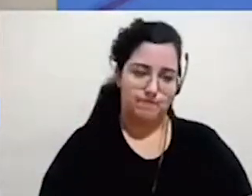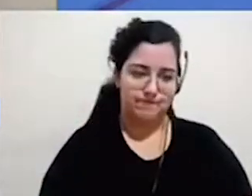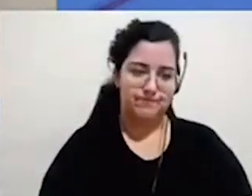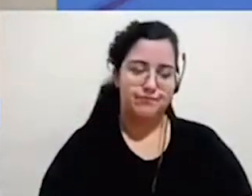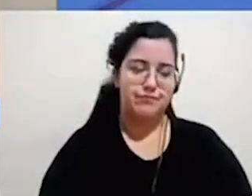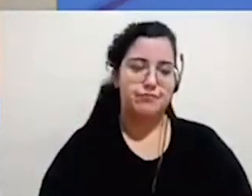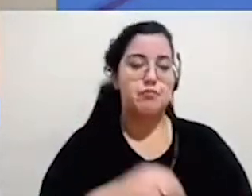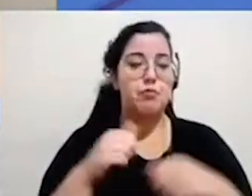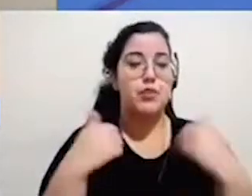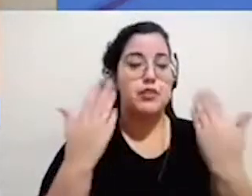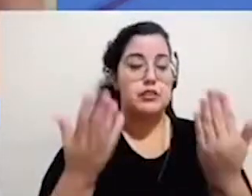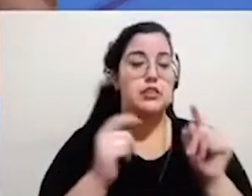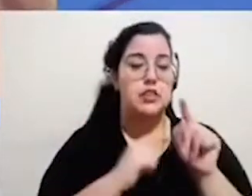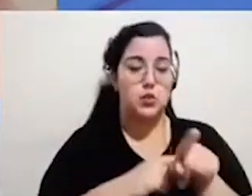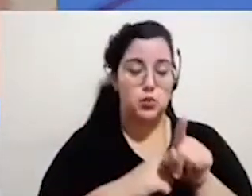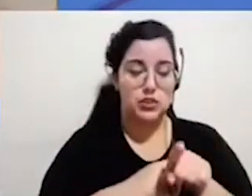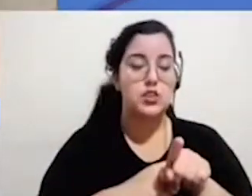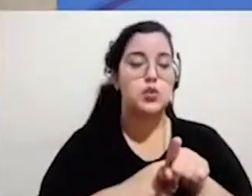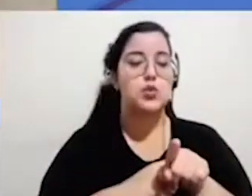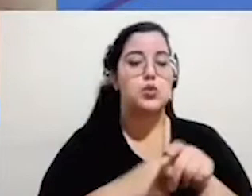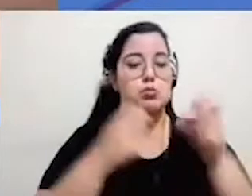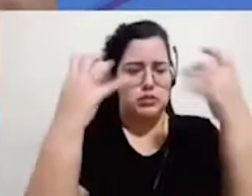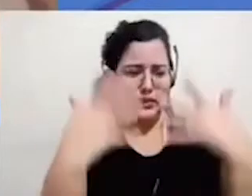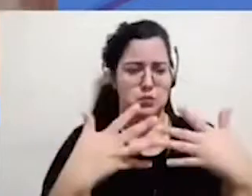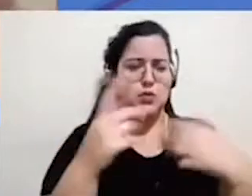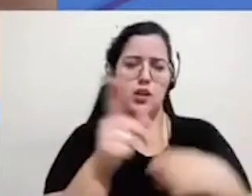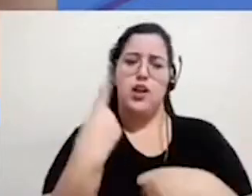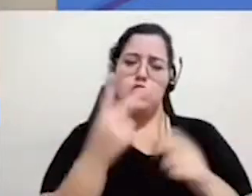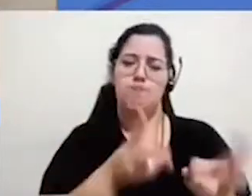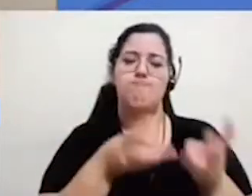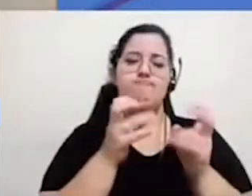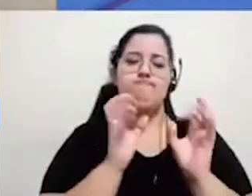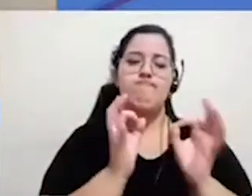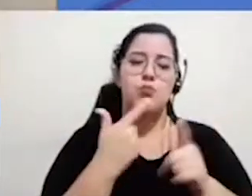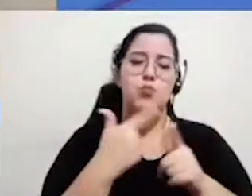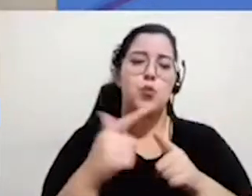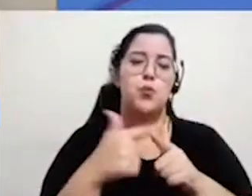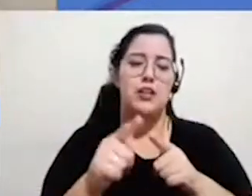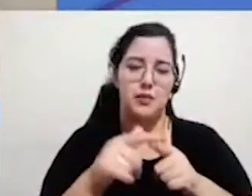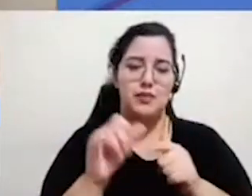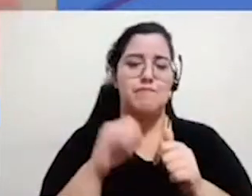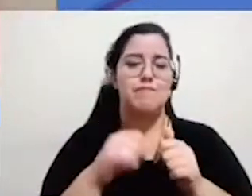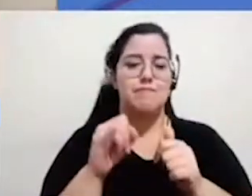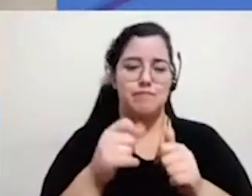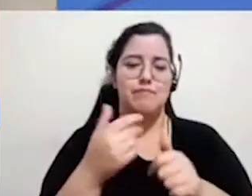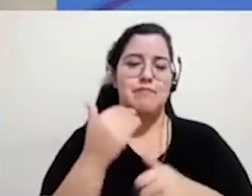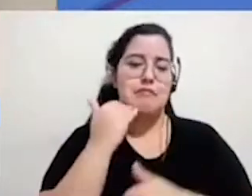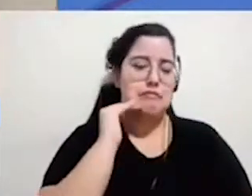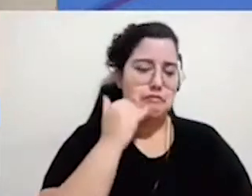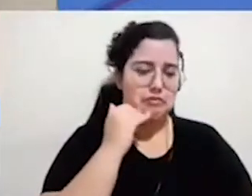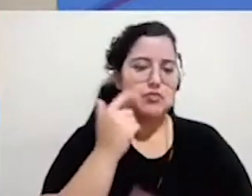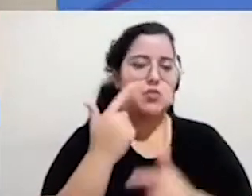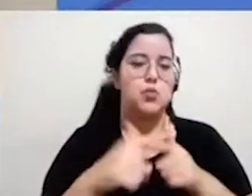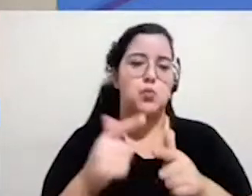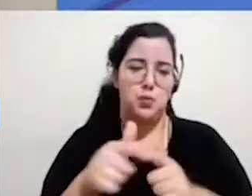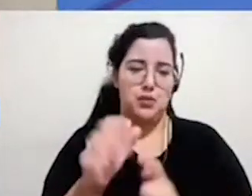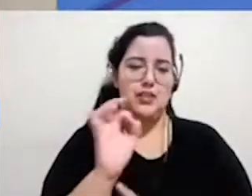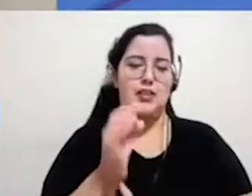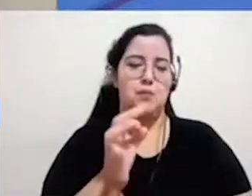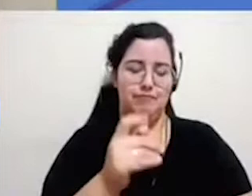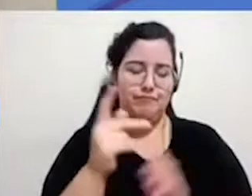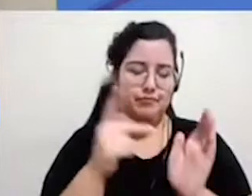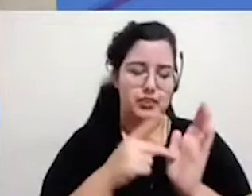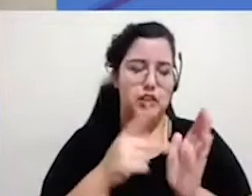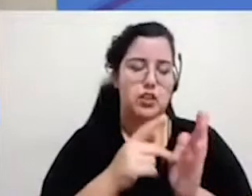Então, isso vai colocando para a gente esse problema que você chamou de dislexia, que eu acho muito apropriado, né?